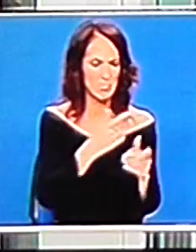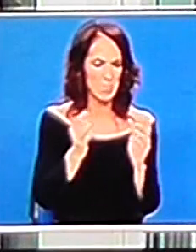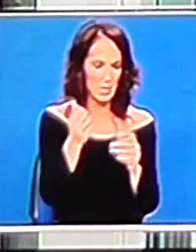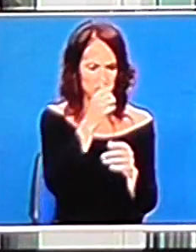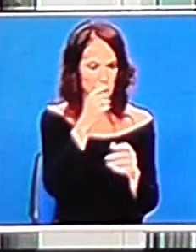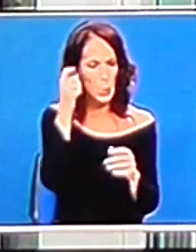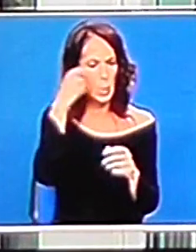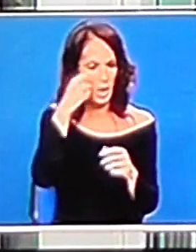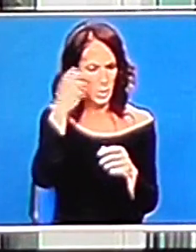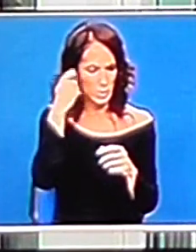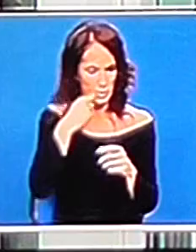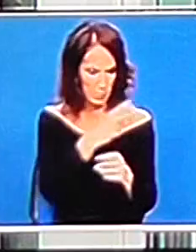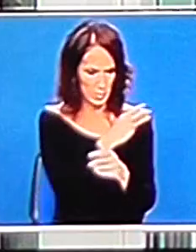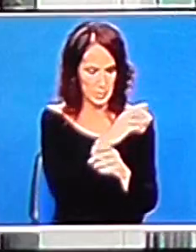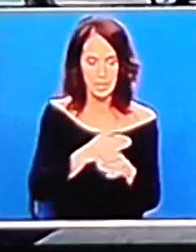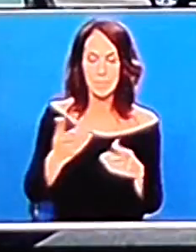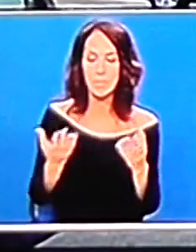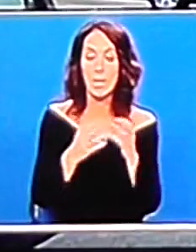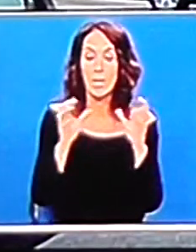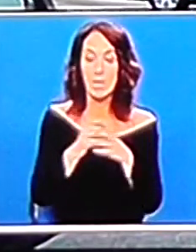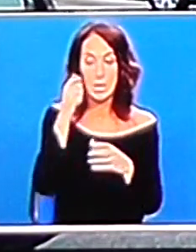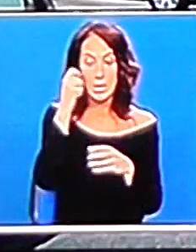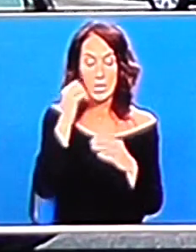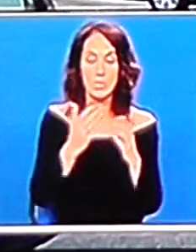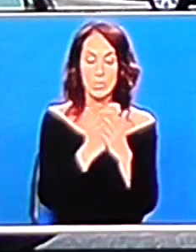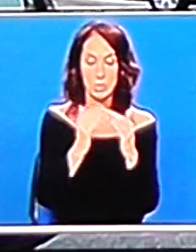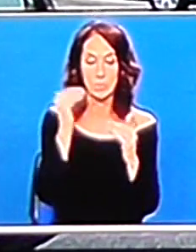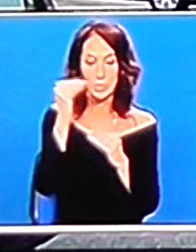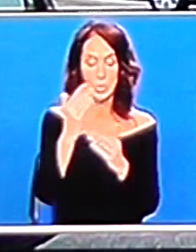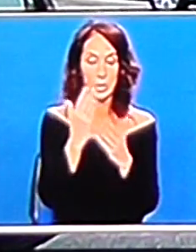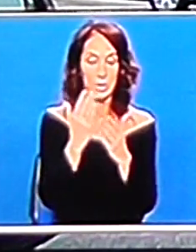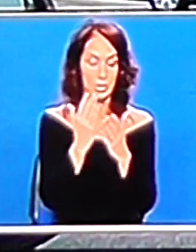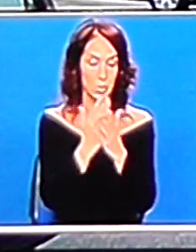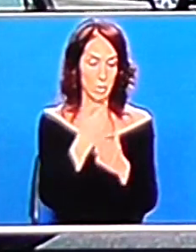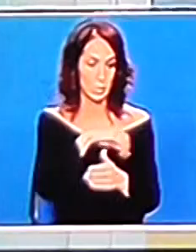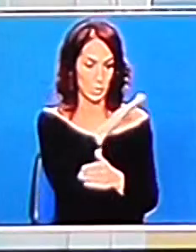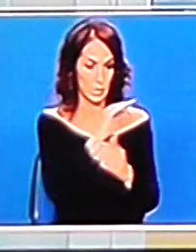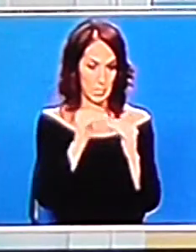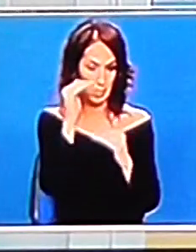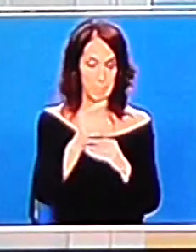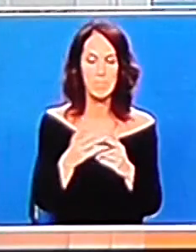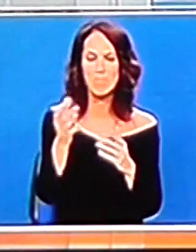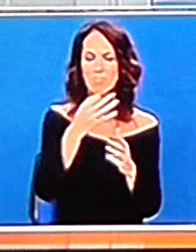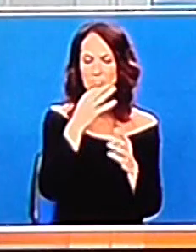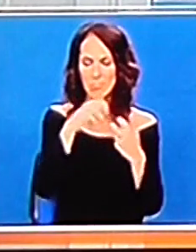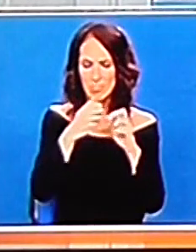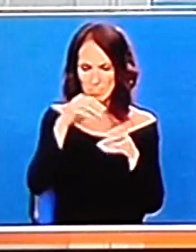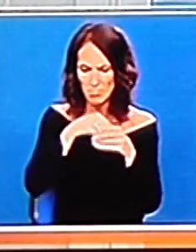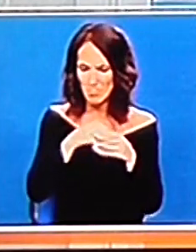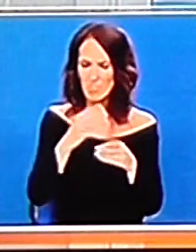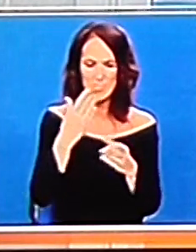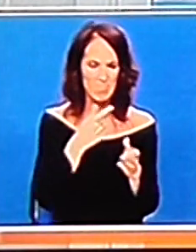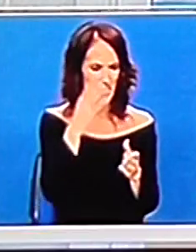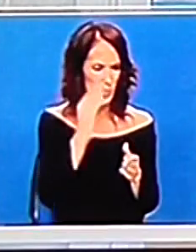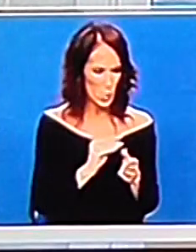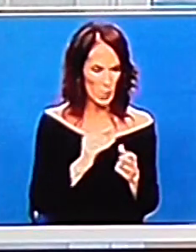organizada pela comissão do trecho da escola superior de educação de coimbra com situações descritas como orgulhosas